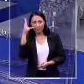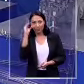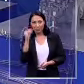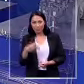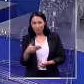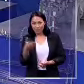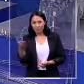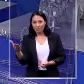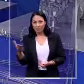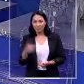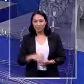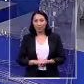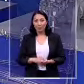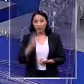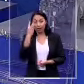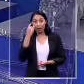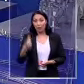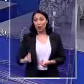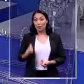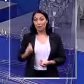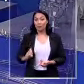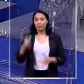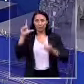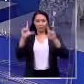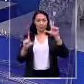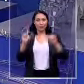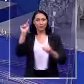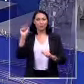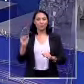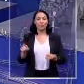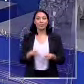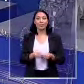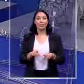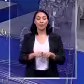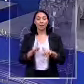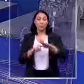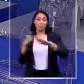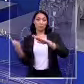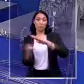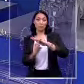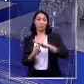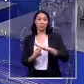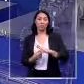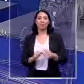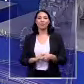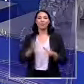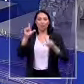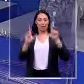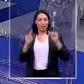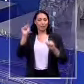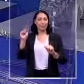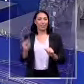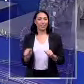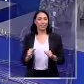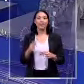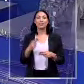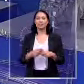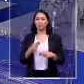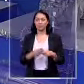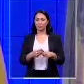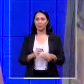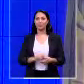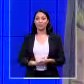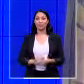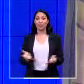muito boa noite a todos que nos acompanham ao vivo pela tela da Rede TV e também através das mídias sociais da Rede TV e das Loterias